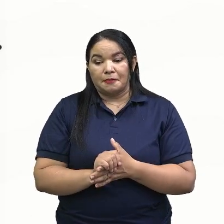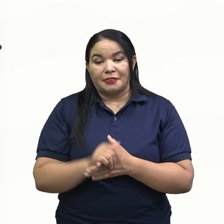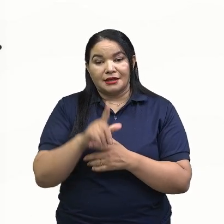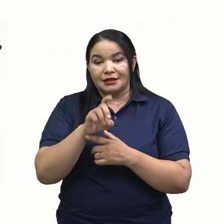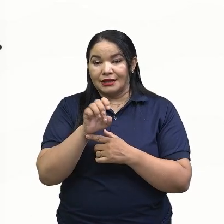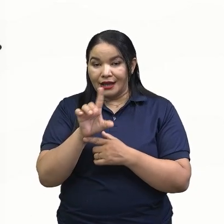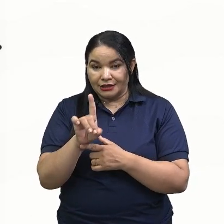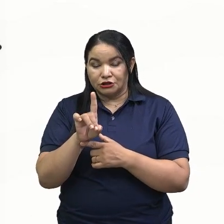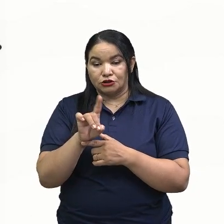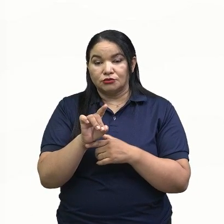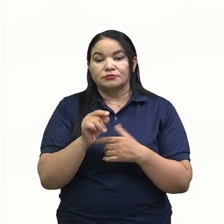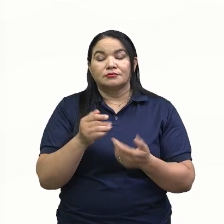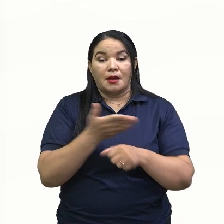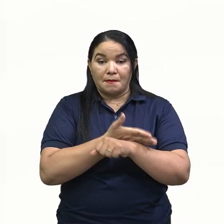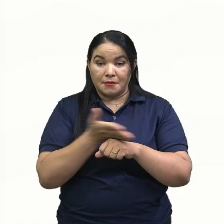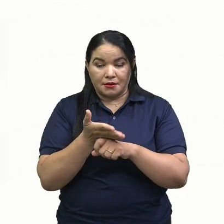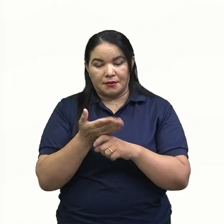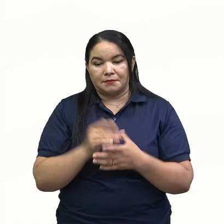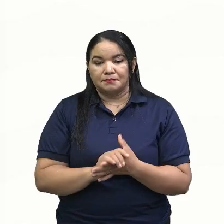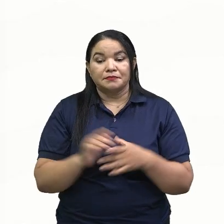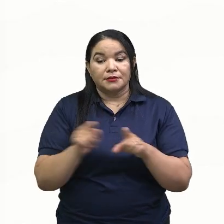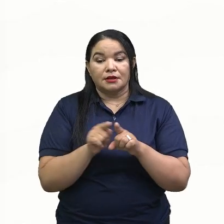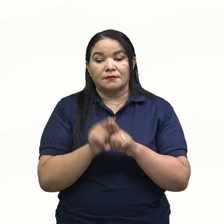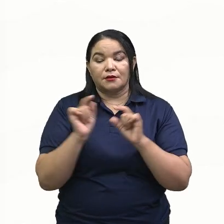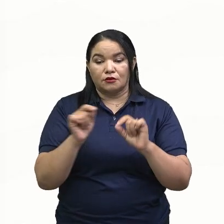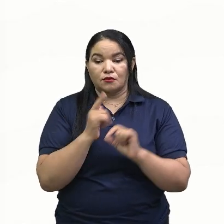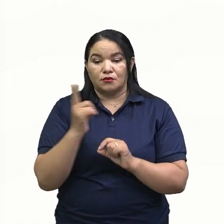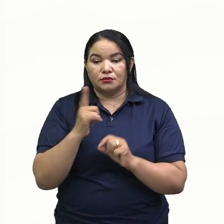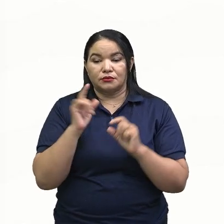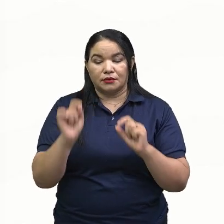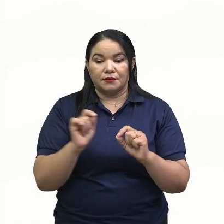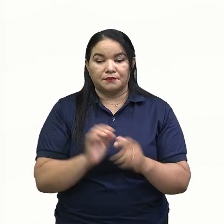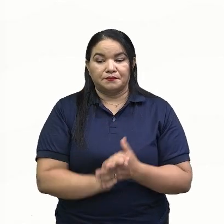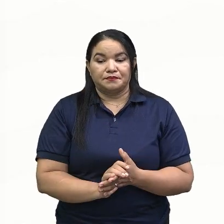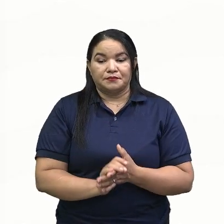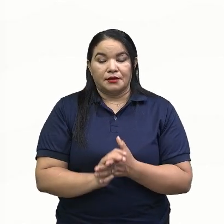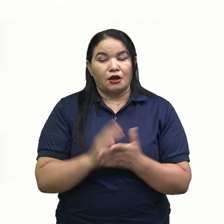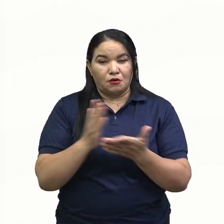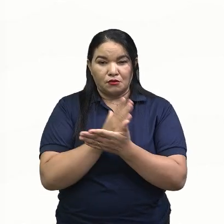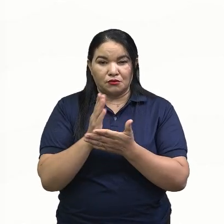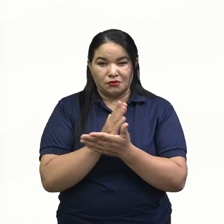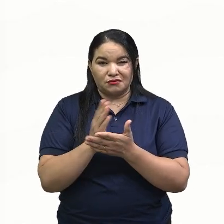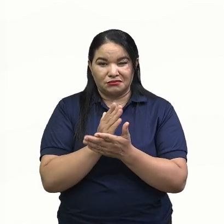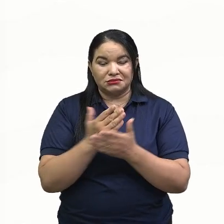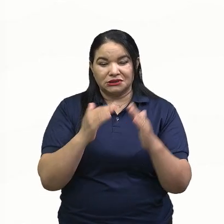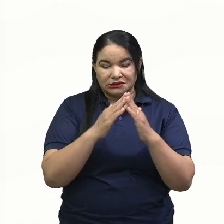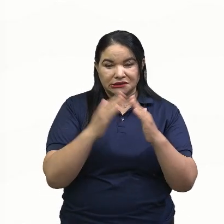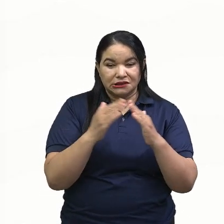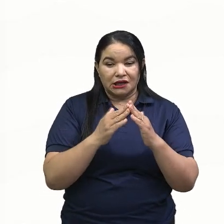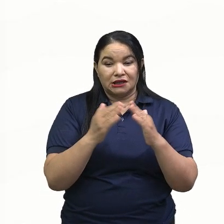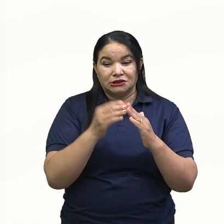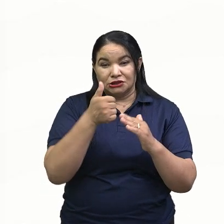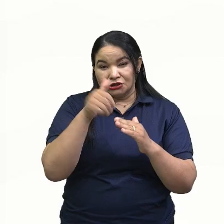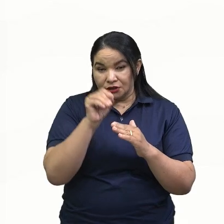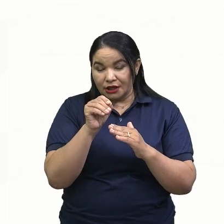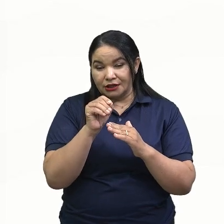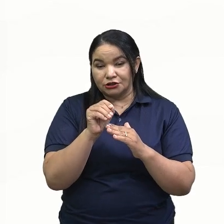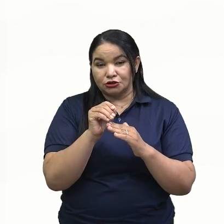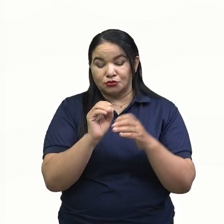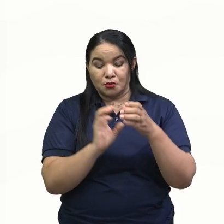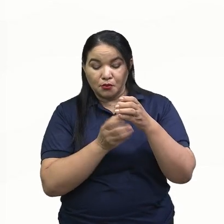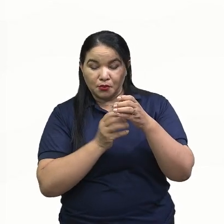e as de LED. Então, aqui, nós temos uma residência que usava 10 lâmpadas de 100 watts cada